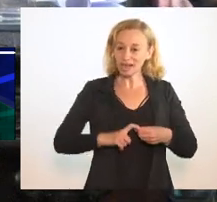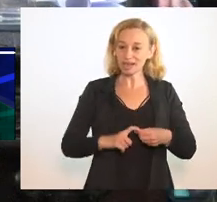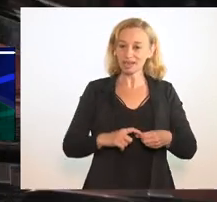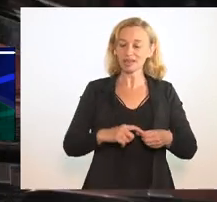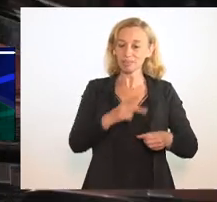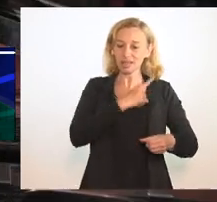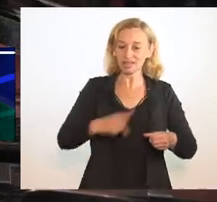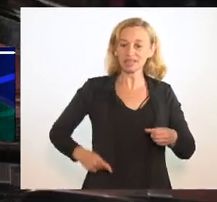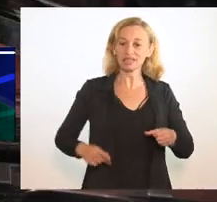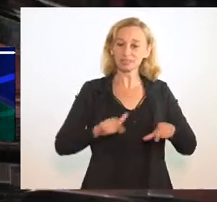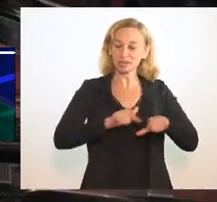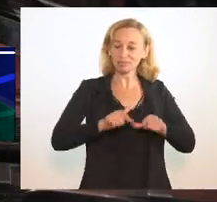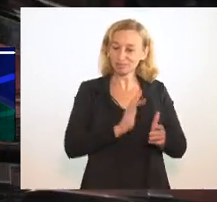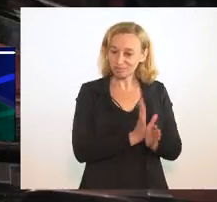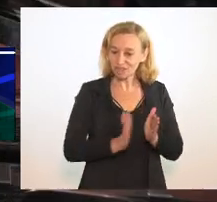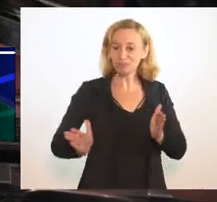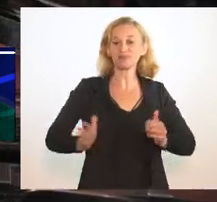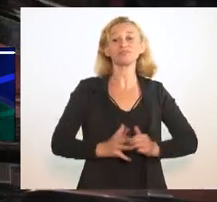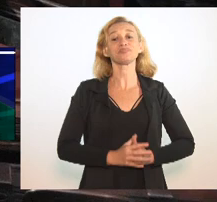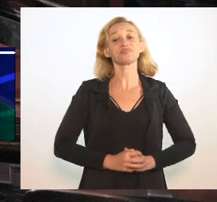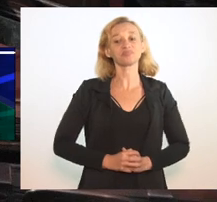trabalhos.